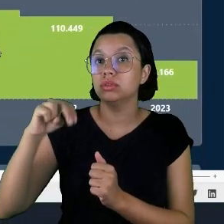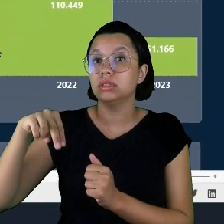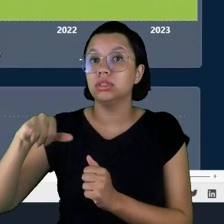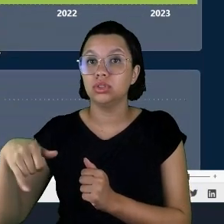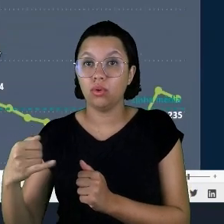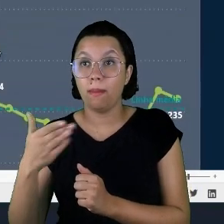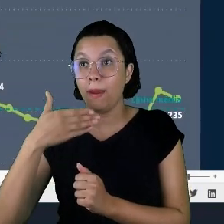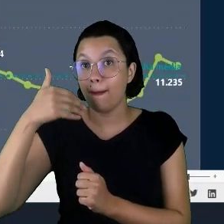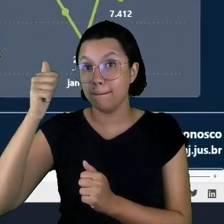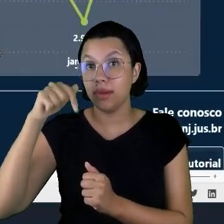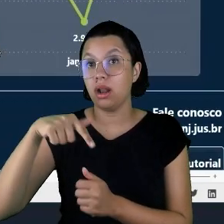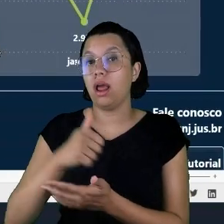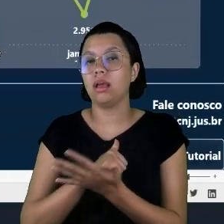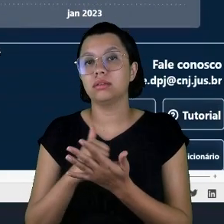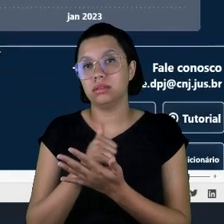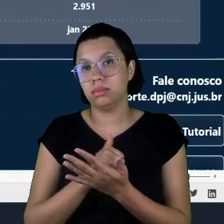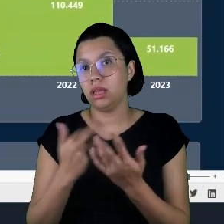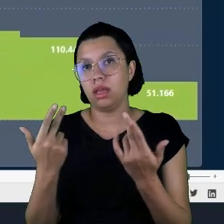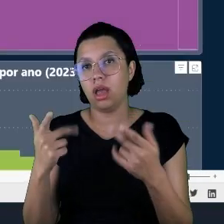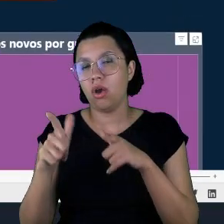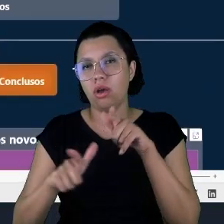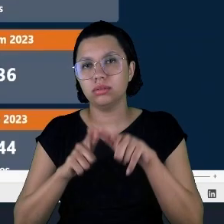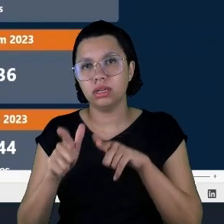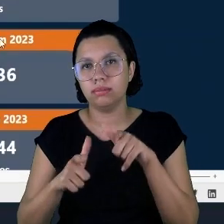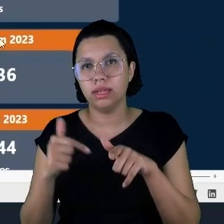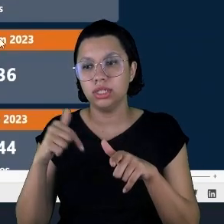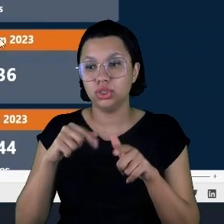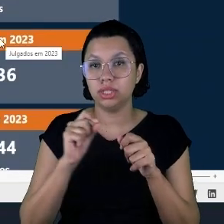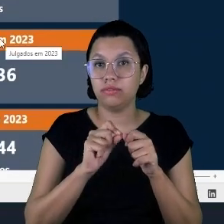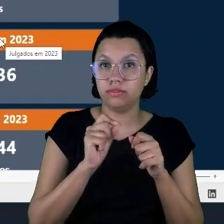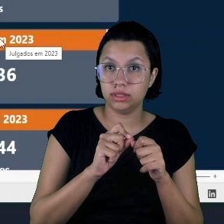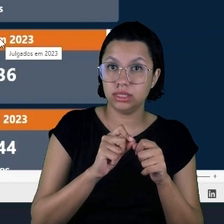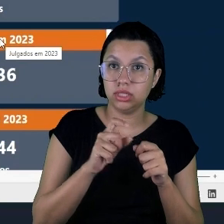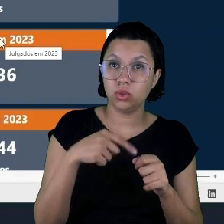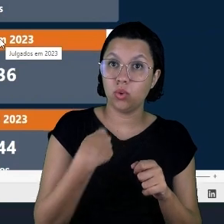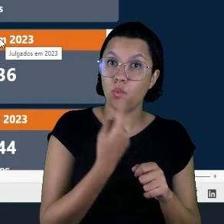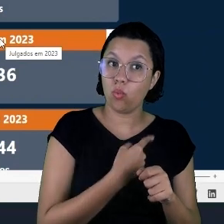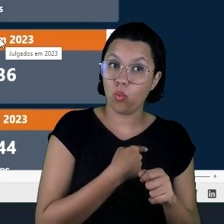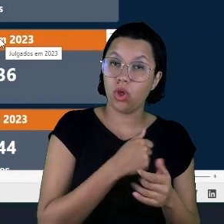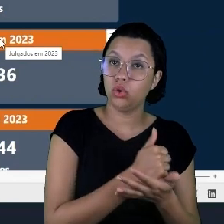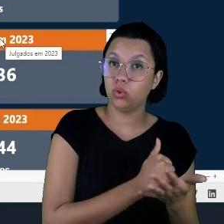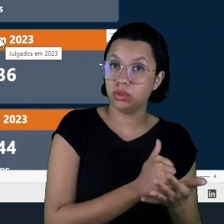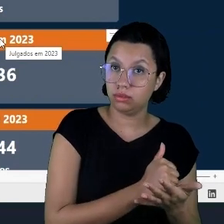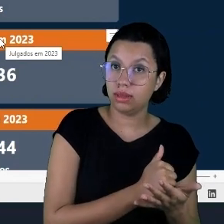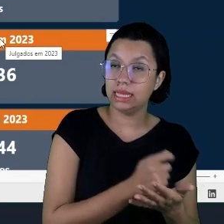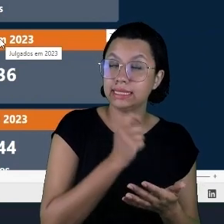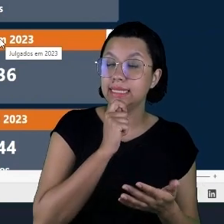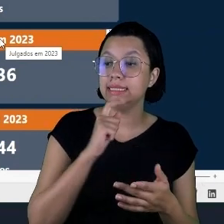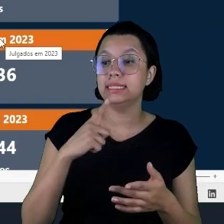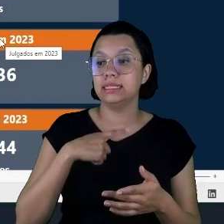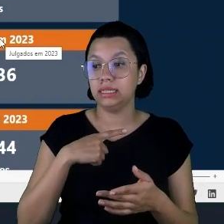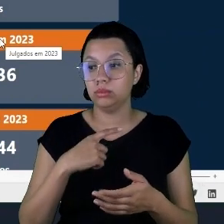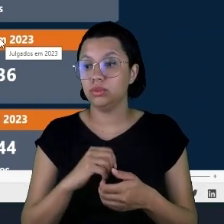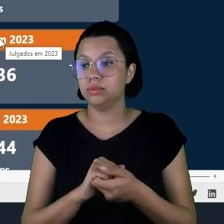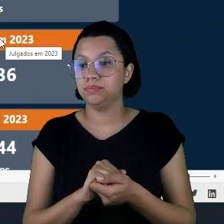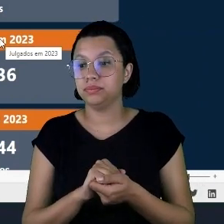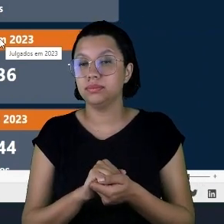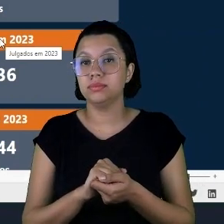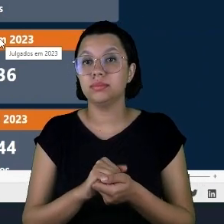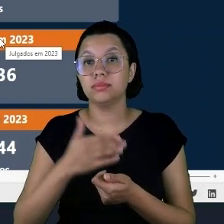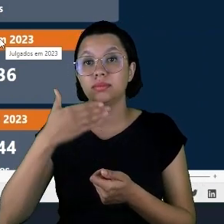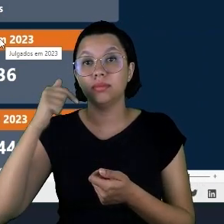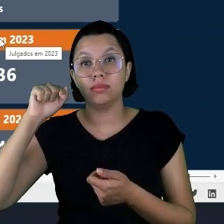em conjunto com o CNJ para melhorar essa base. O mesmo trabalho que nós estamos fazendo aí com a nossa base, ainda temos que